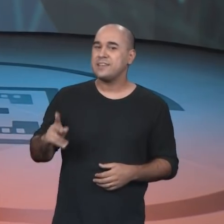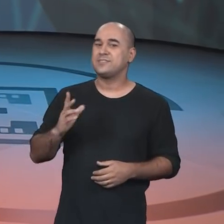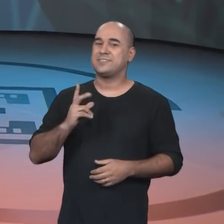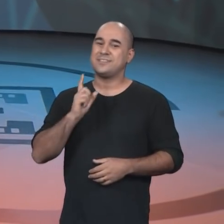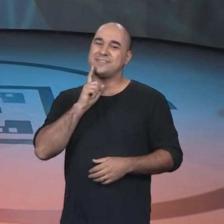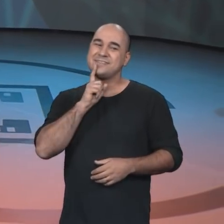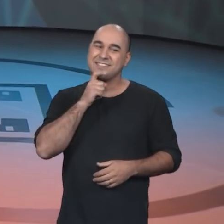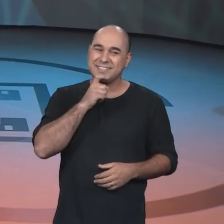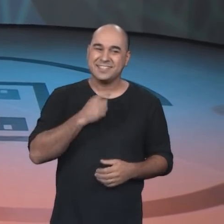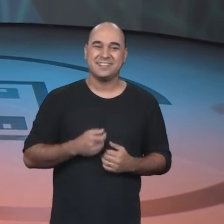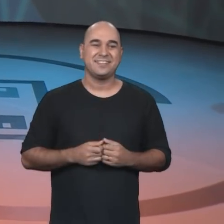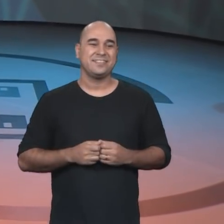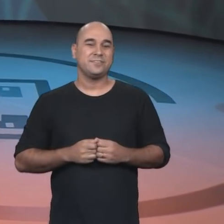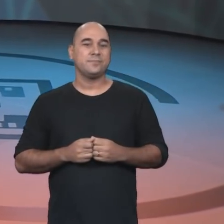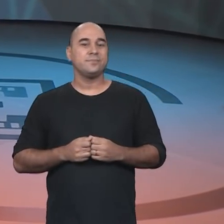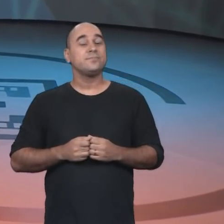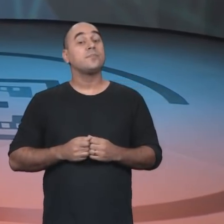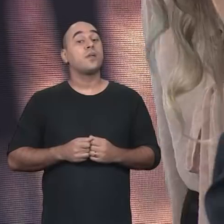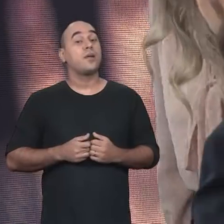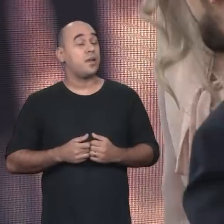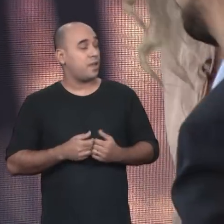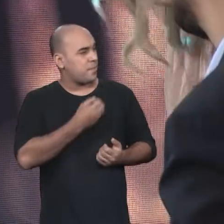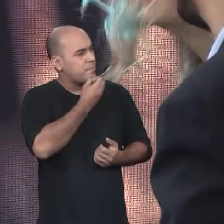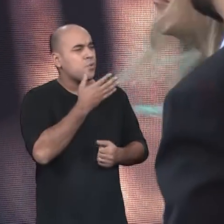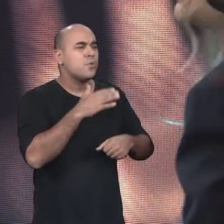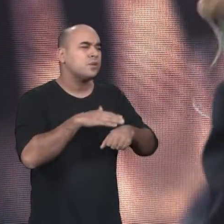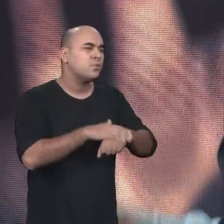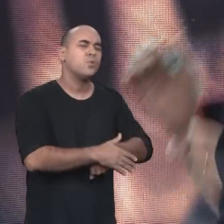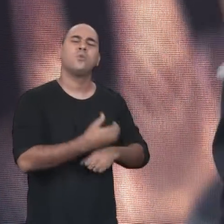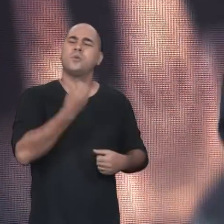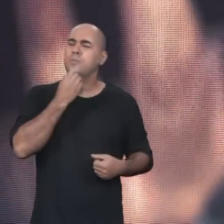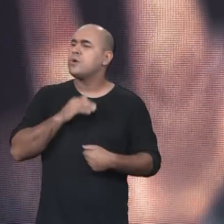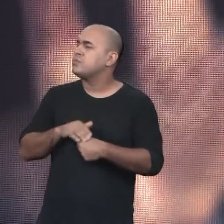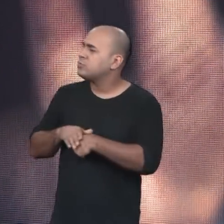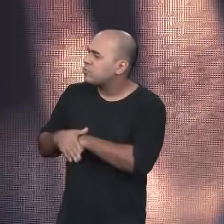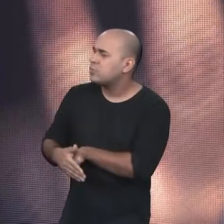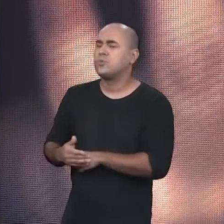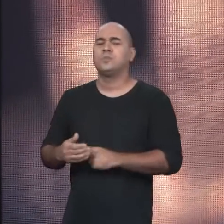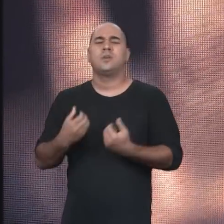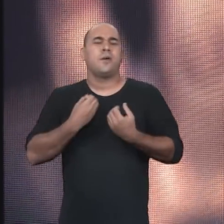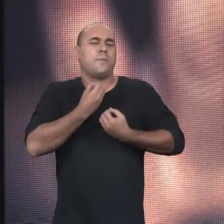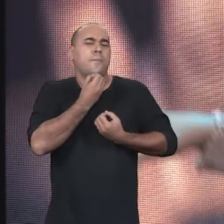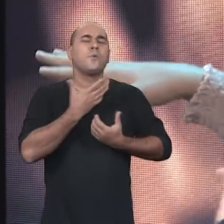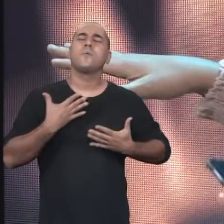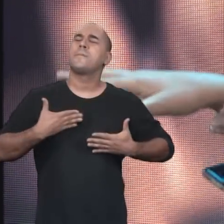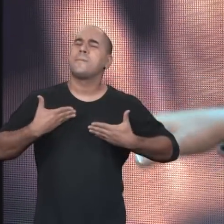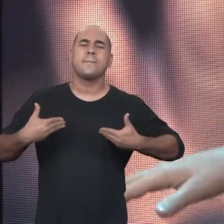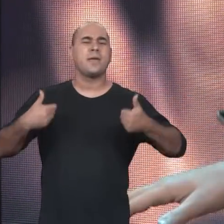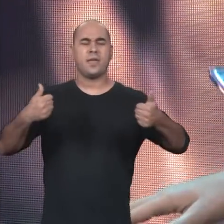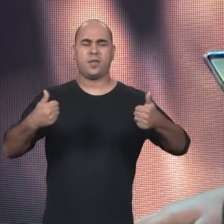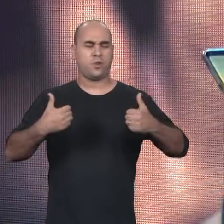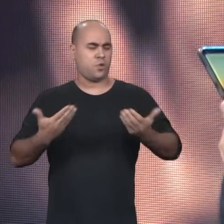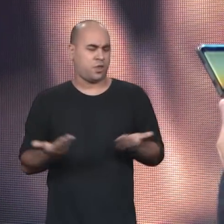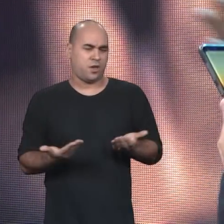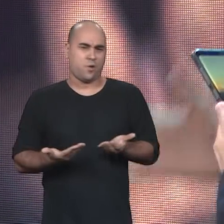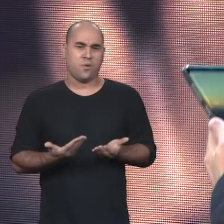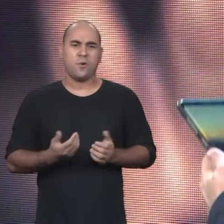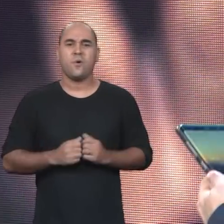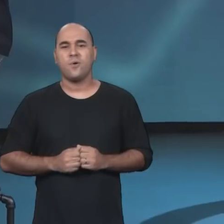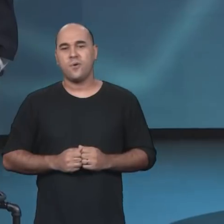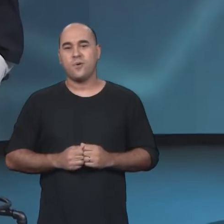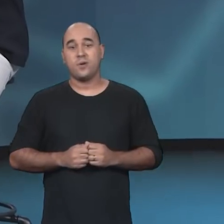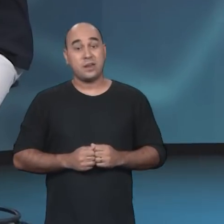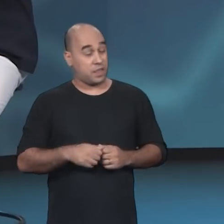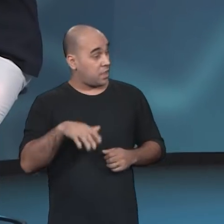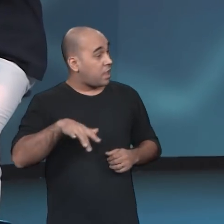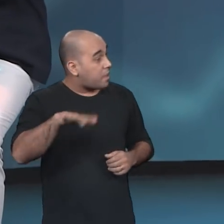de volta aqui, tudo viu? bem? Tudo bem. Boa noite. Melhor agora. Melhor agora. viu? Então, o pessoal tá gostando, viu, de saber mais desse seu